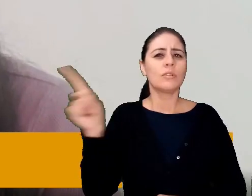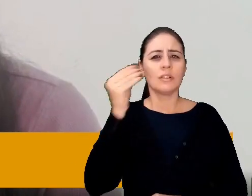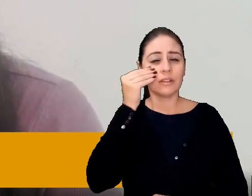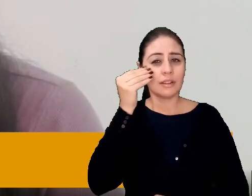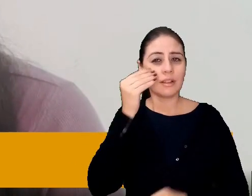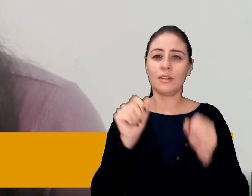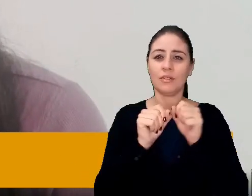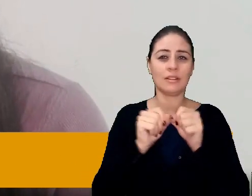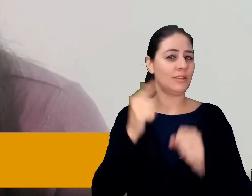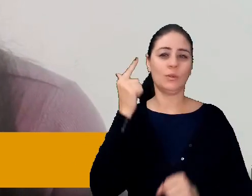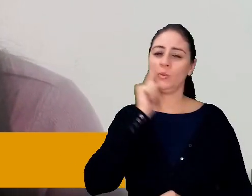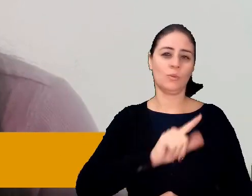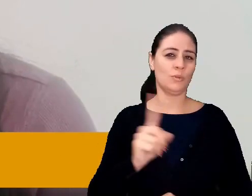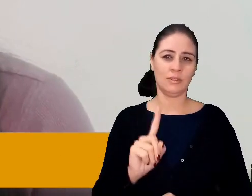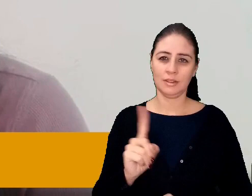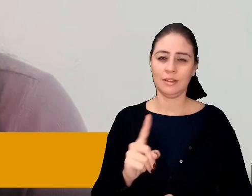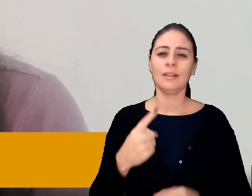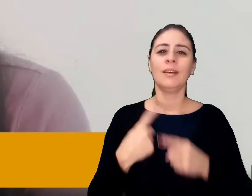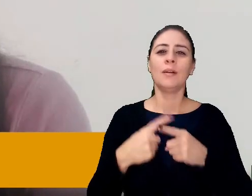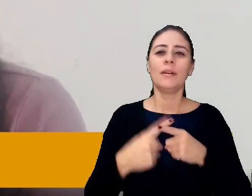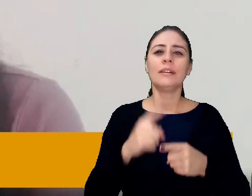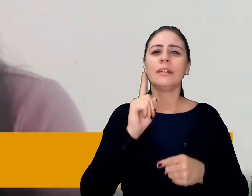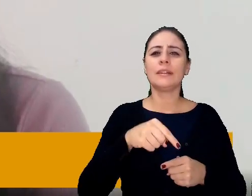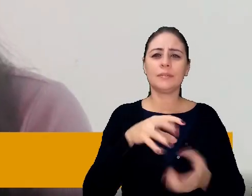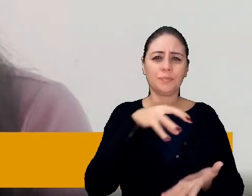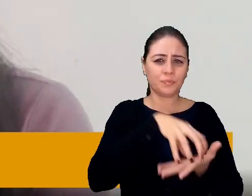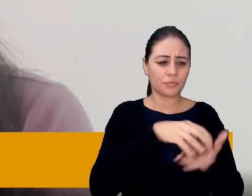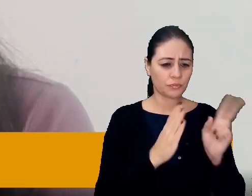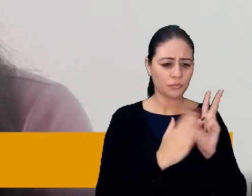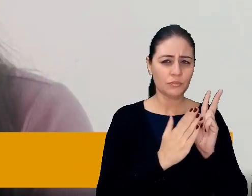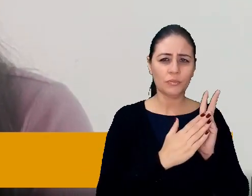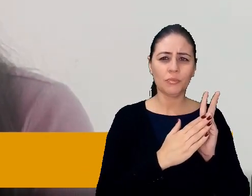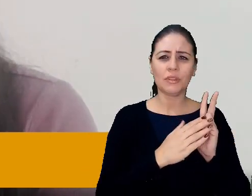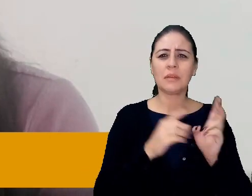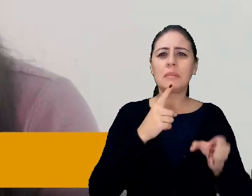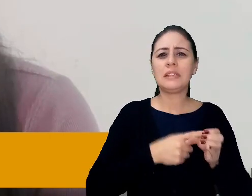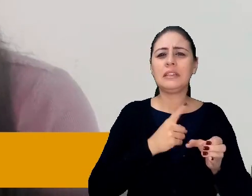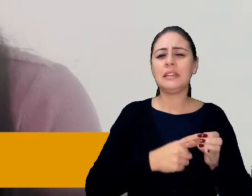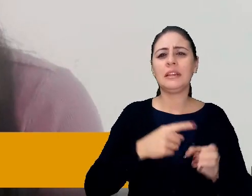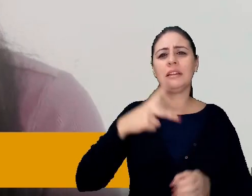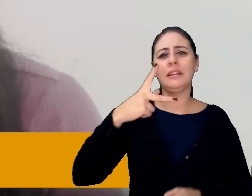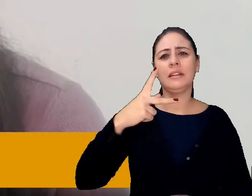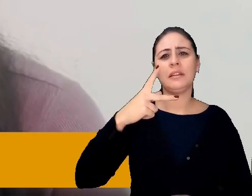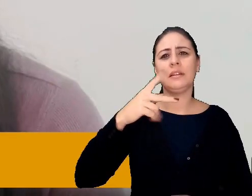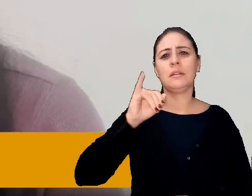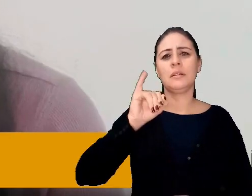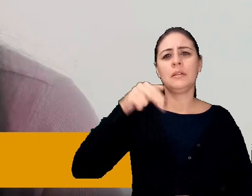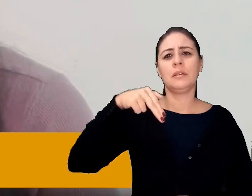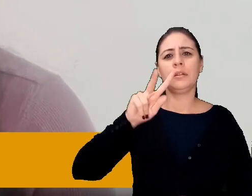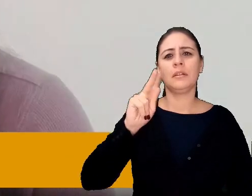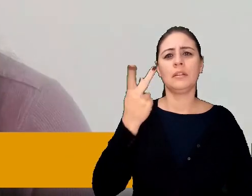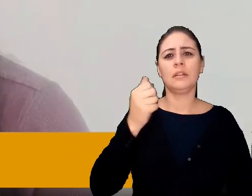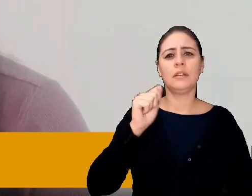tentaram fazer, eles não conseguiram fazer, que foi numa aldeia em Pinhalzinho, se não me engano, que é em